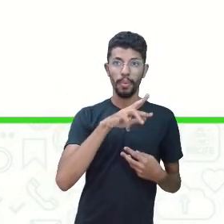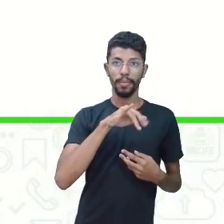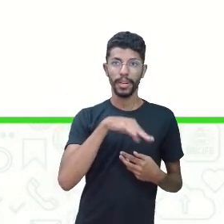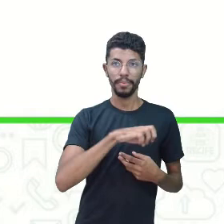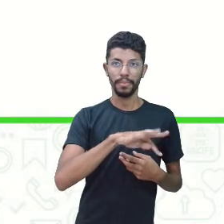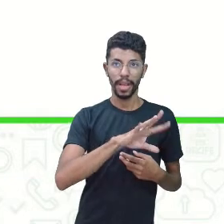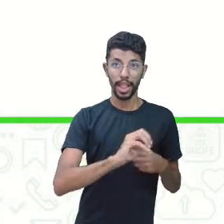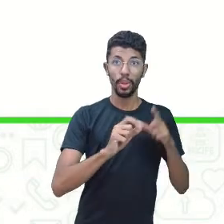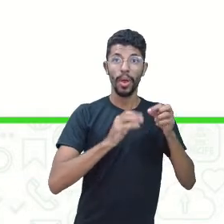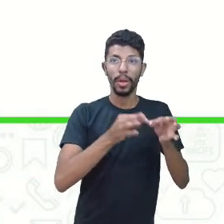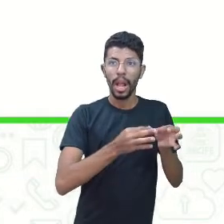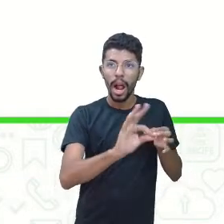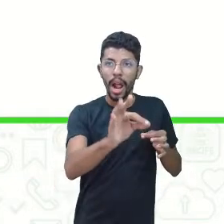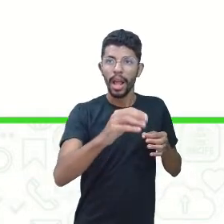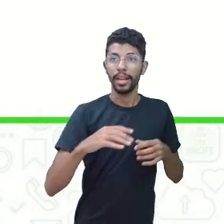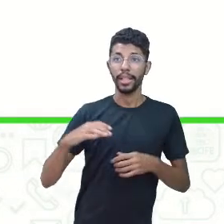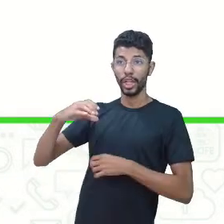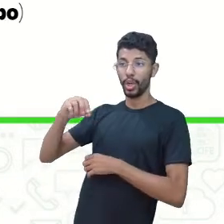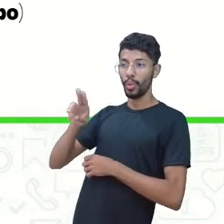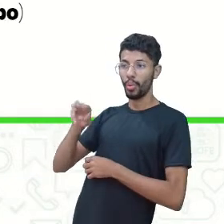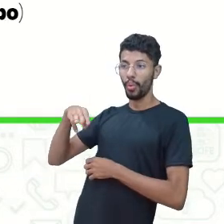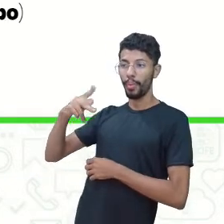dilatar, alargar.